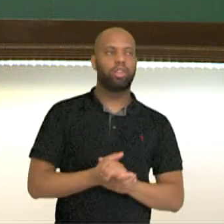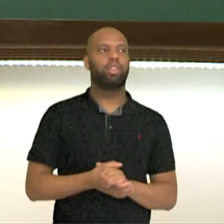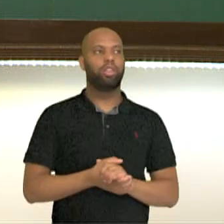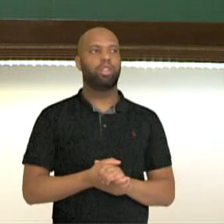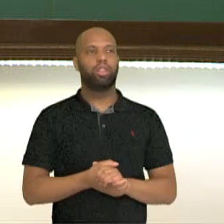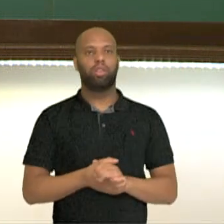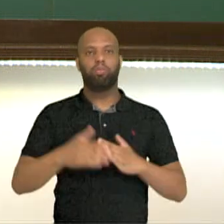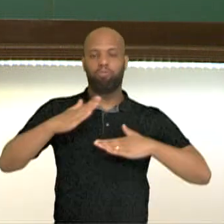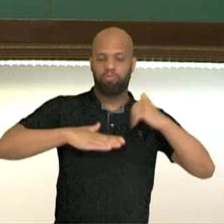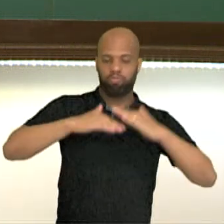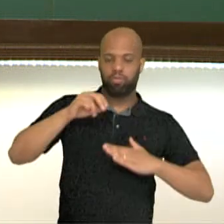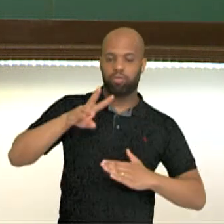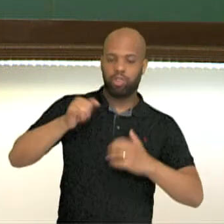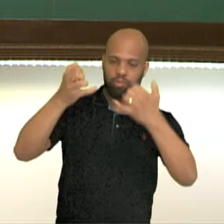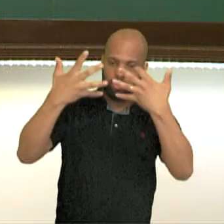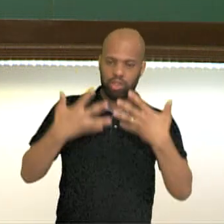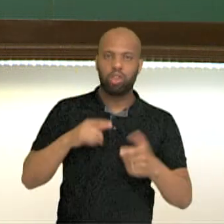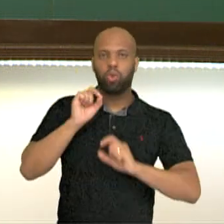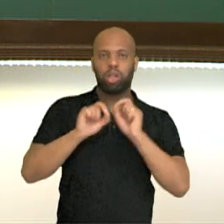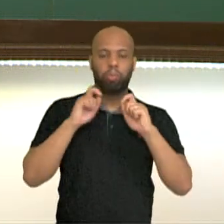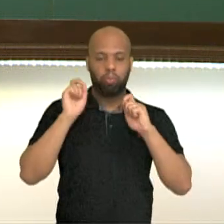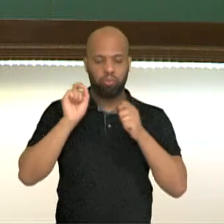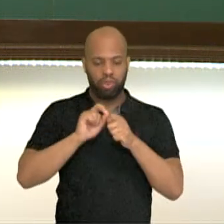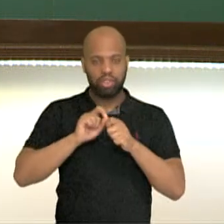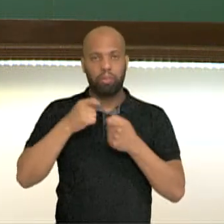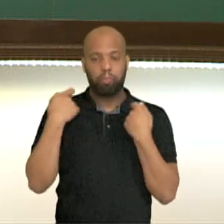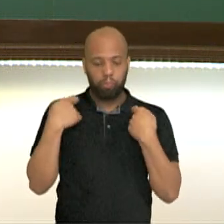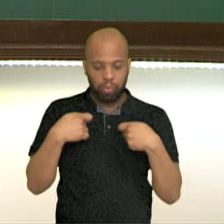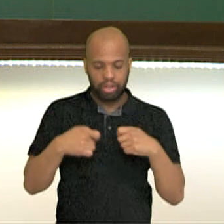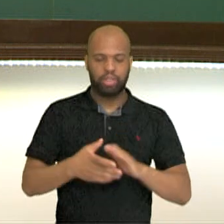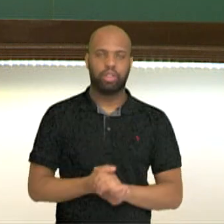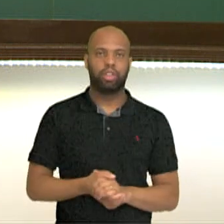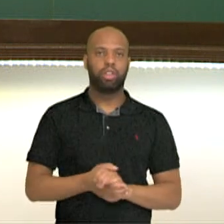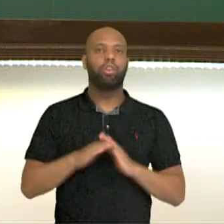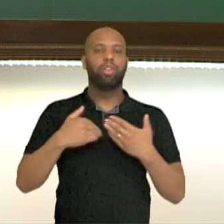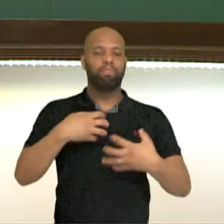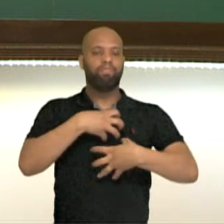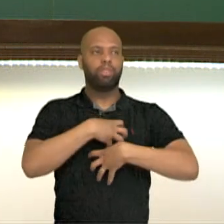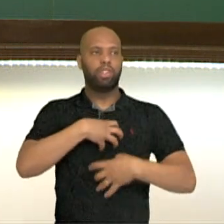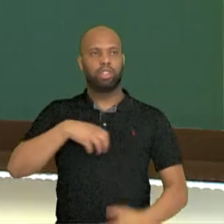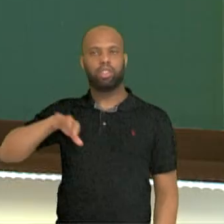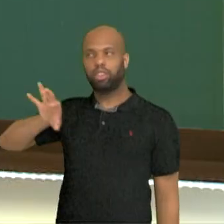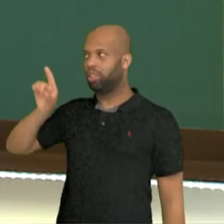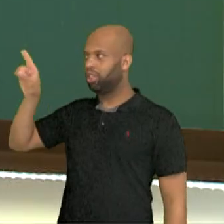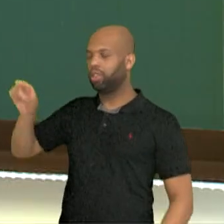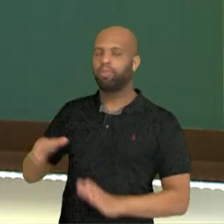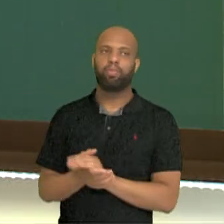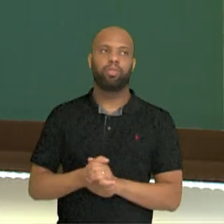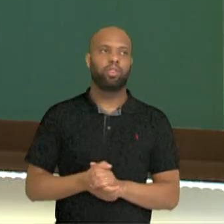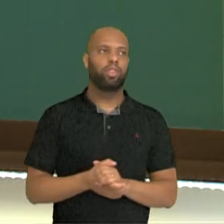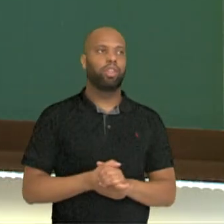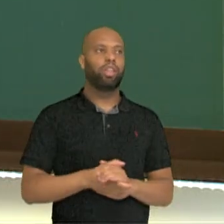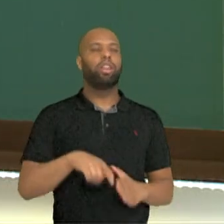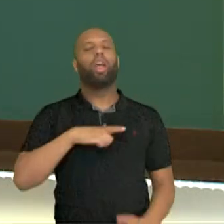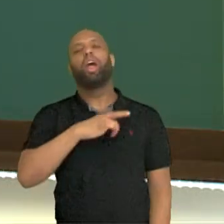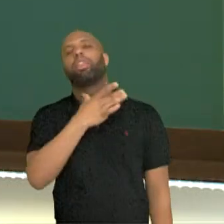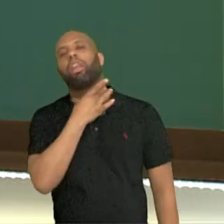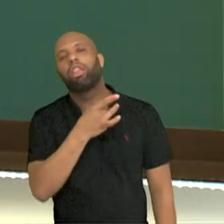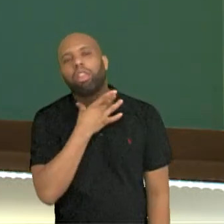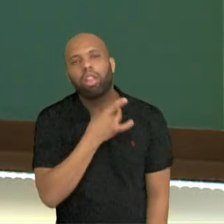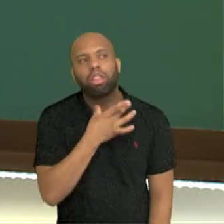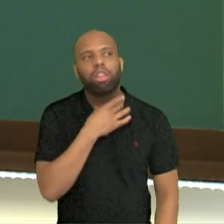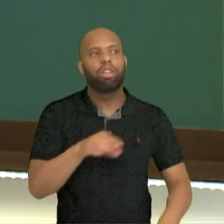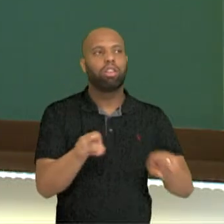você, a profissional, o que é que precisa ser feito. Então, os sintomas estão aqui. Um deles é muita sede